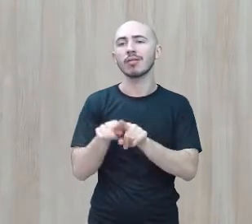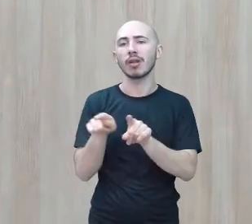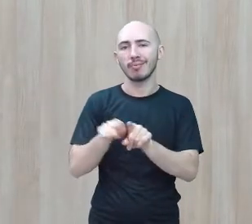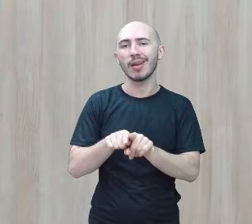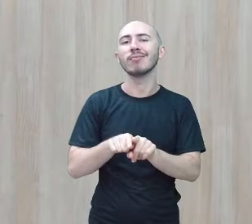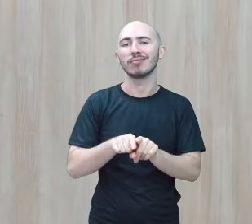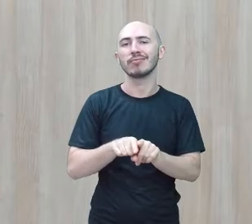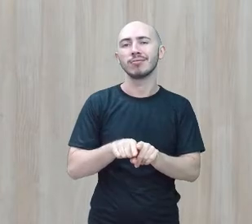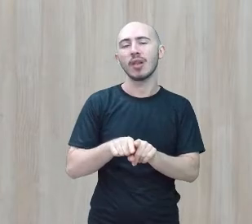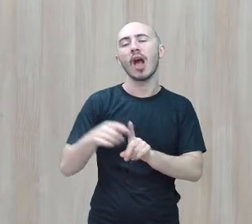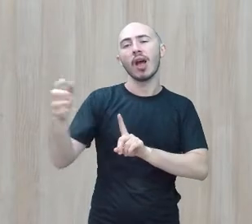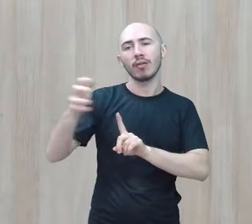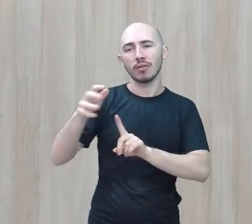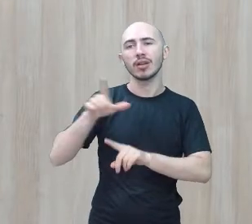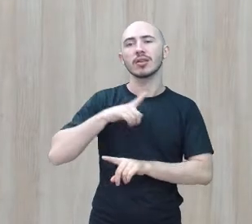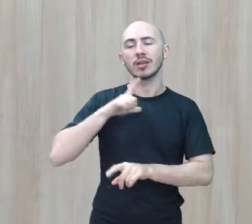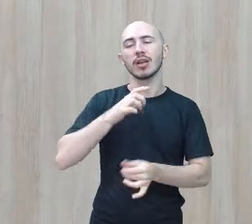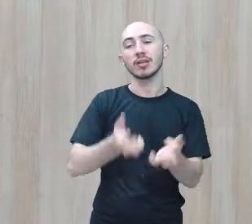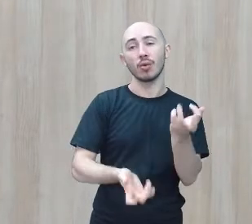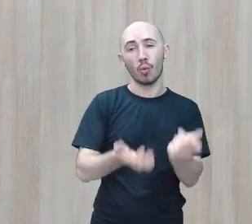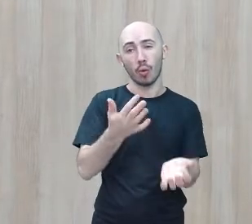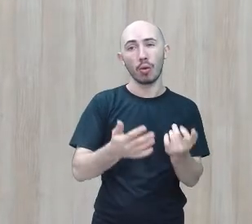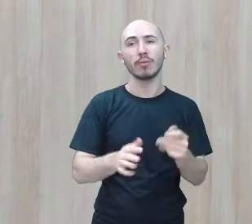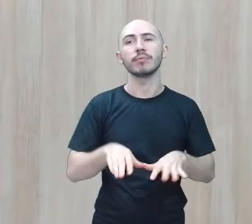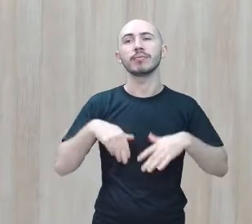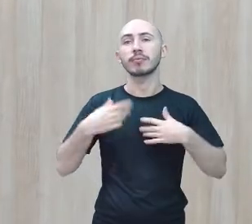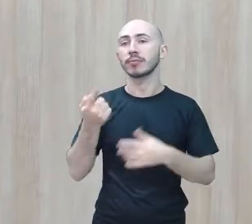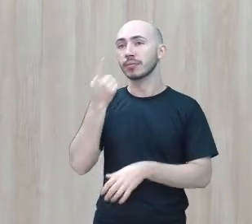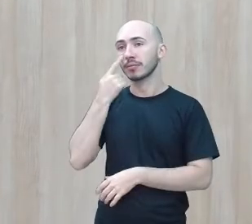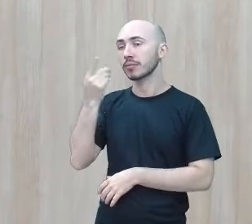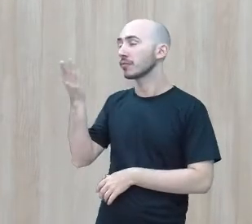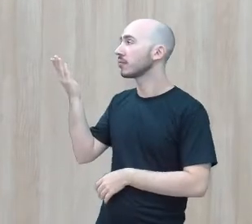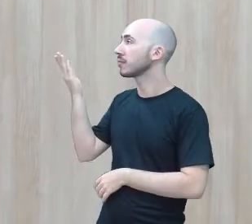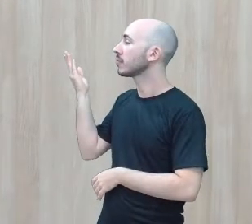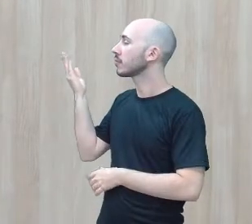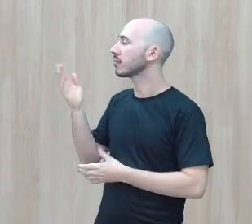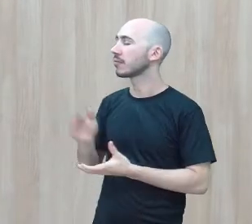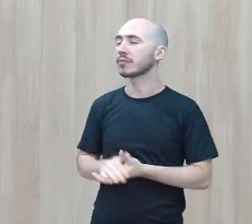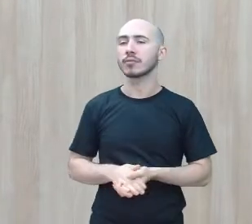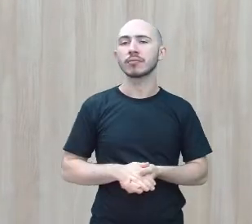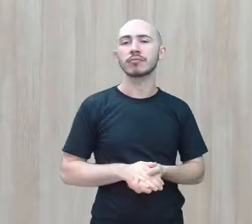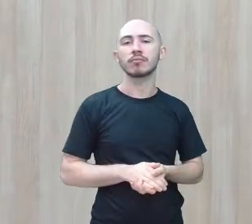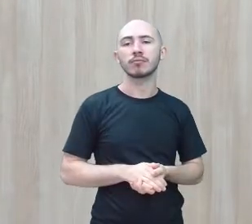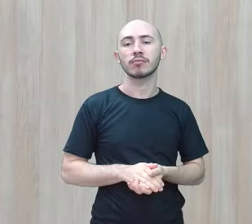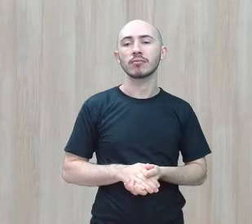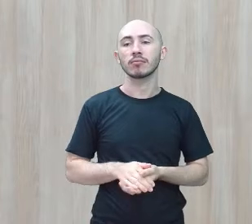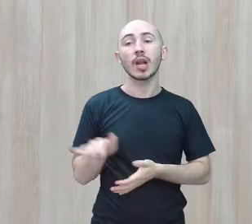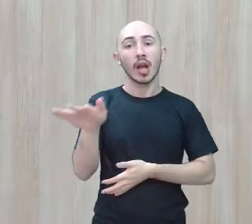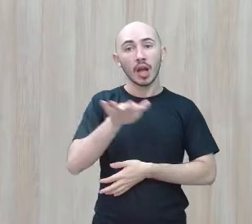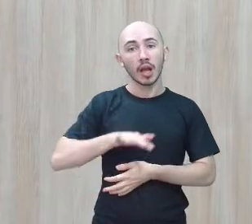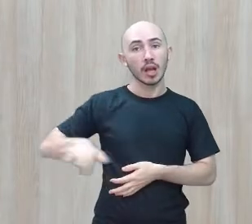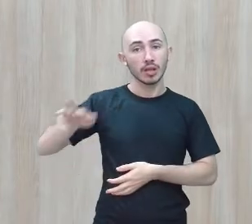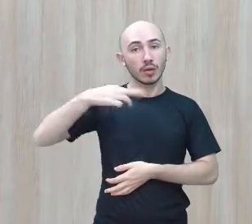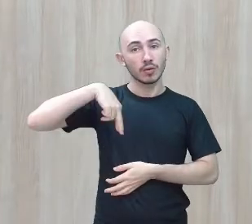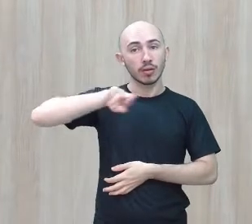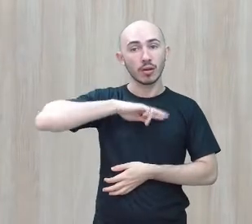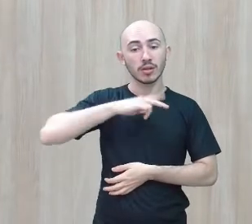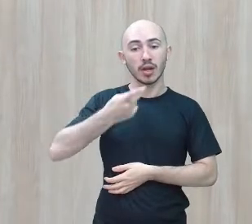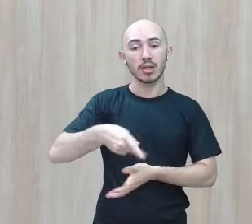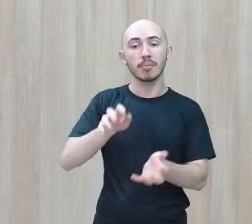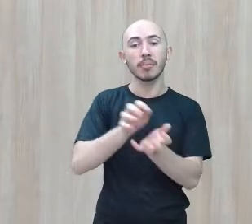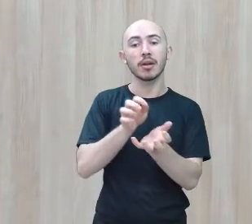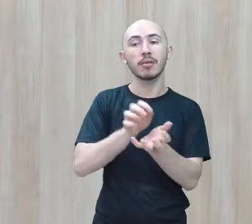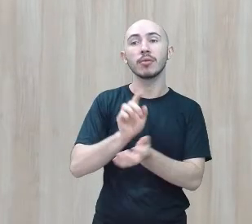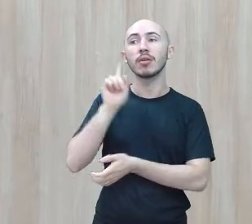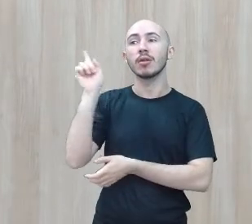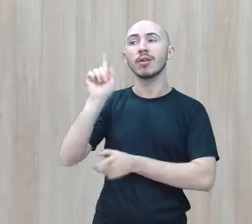afetados em relação a essa queimada. E aí eu estou trazendo para a nossa região, né, principalmente aqui em Pernambuco, a